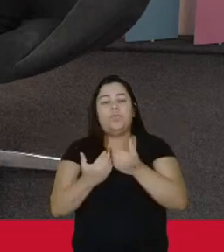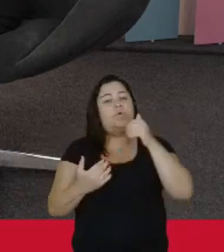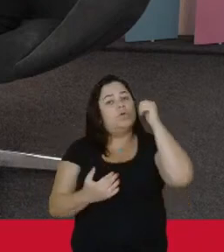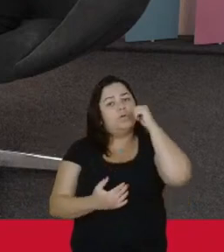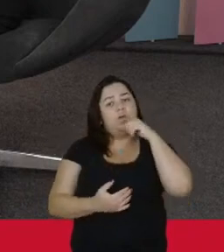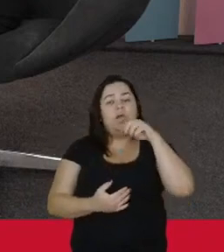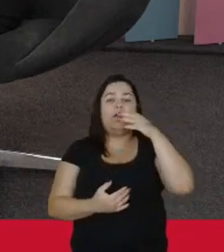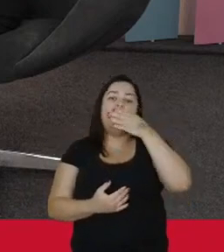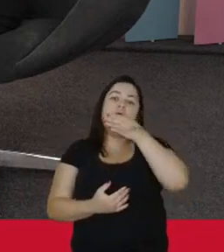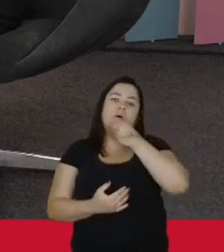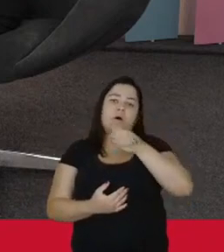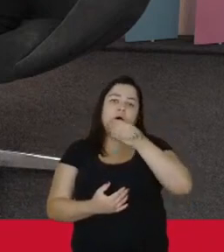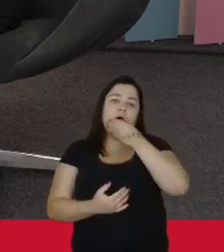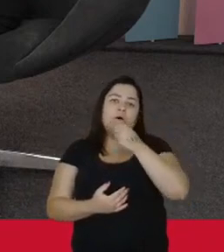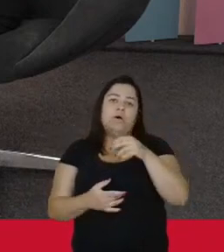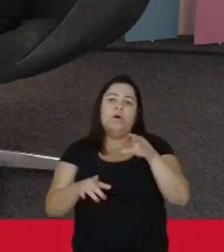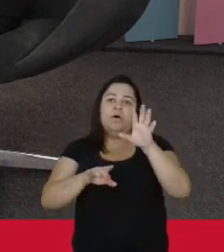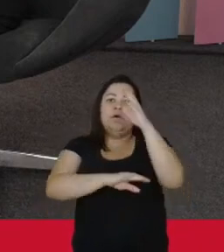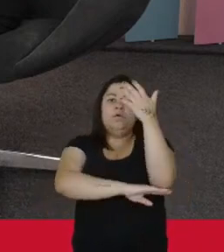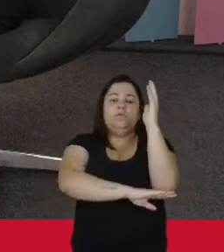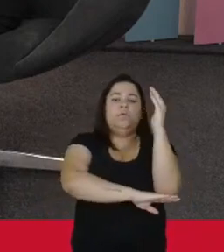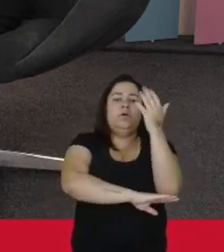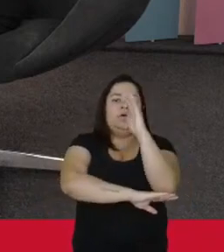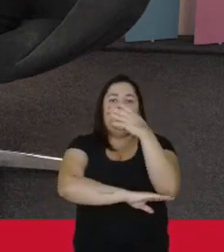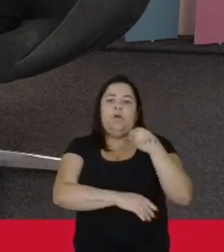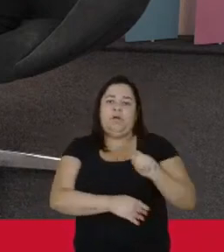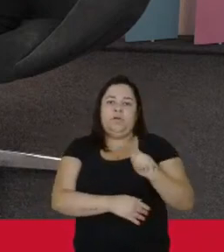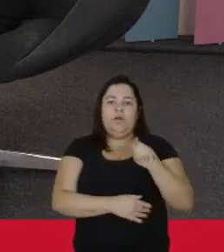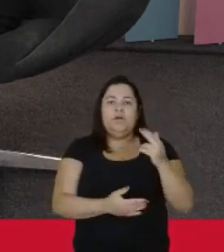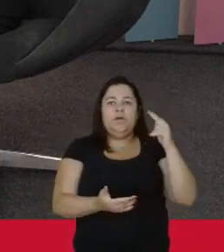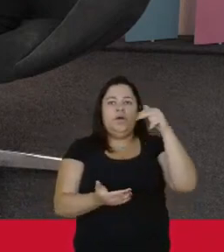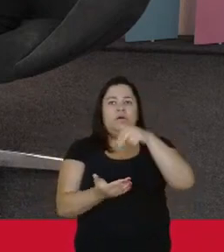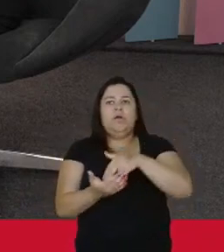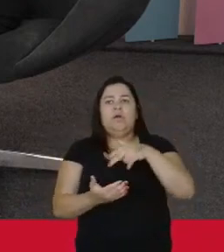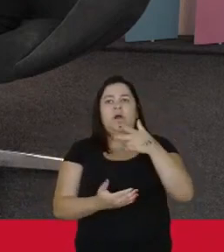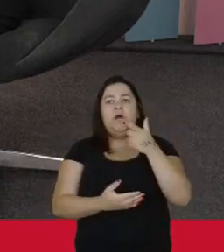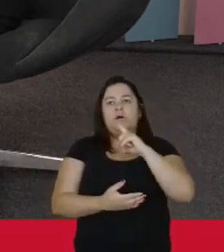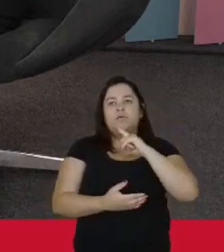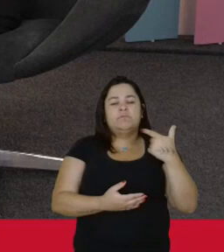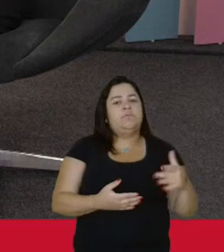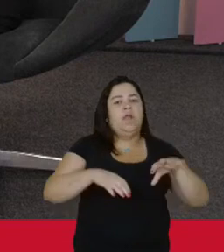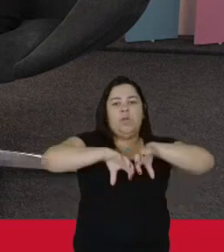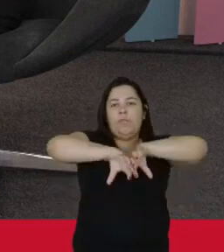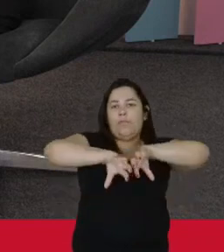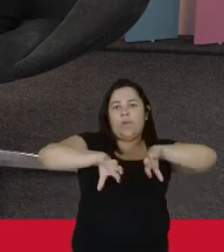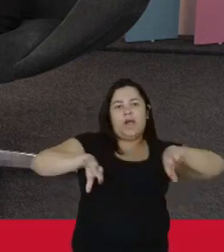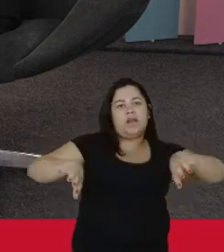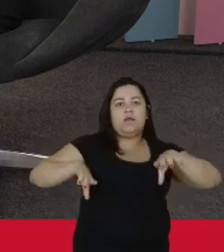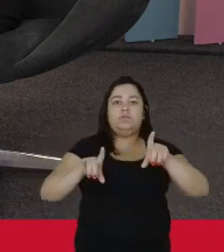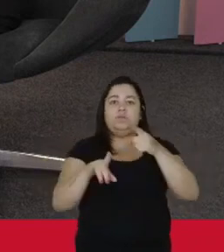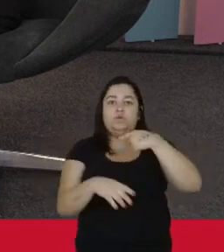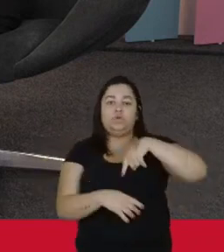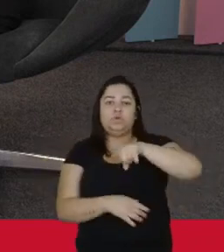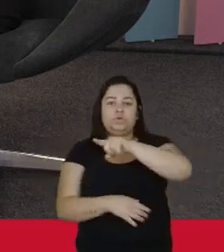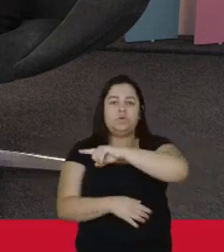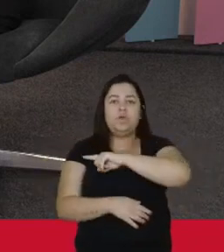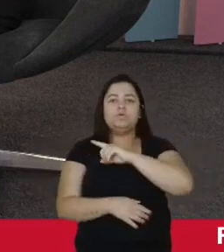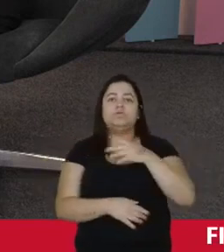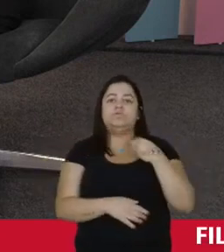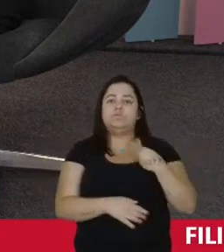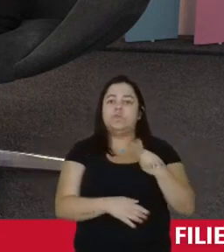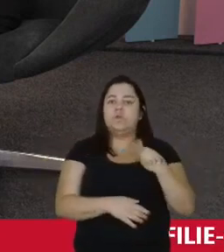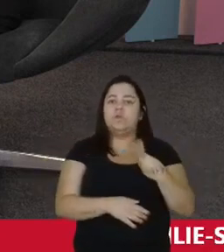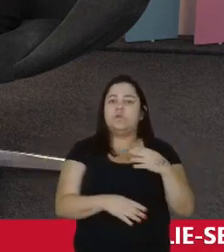os homens em relação com o ambiente onde nós estamos, porque afinal de contas não existimos como coisas separadas, né? Nós existimos, subsistimos